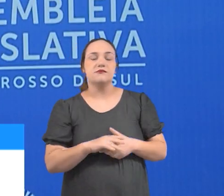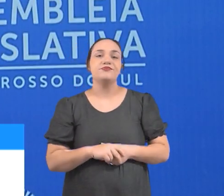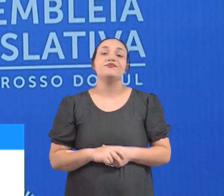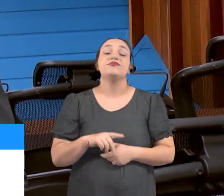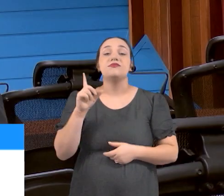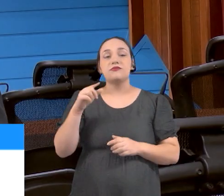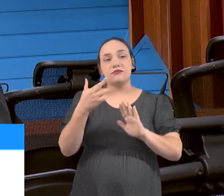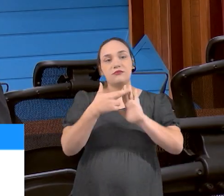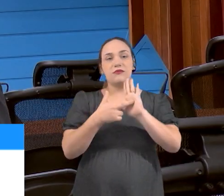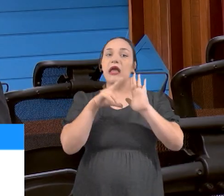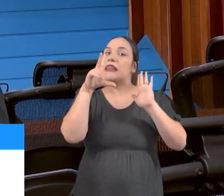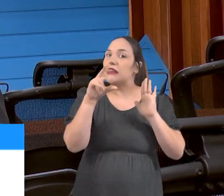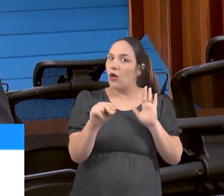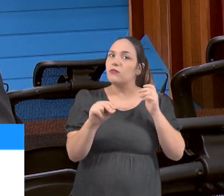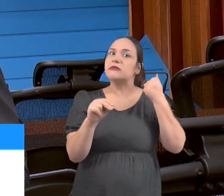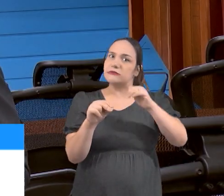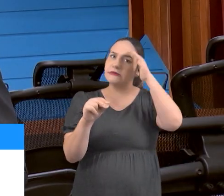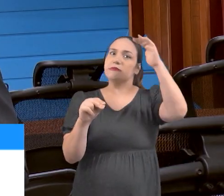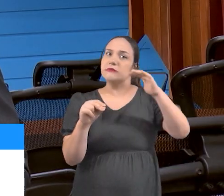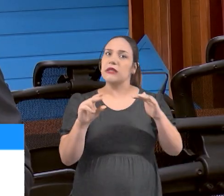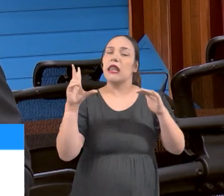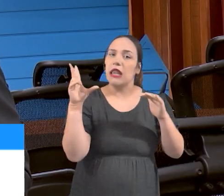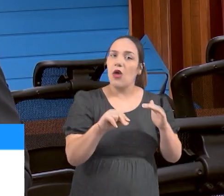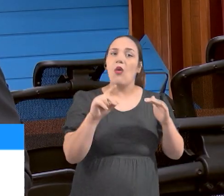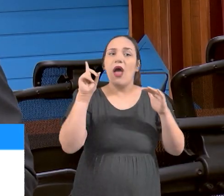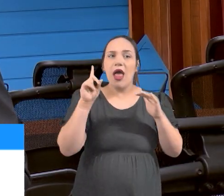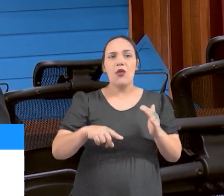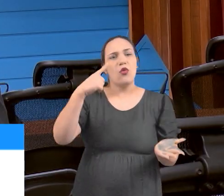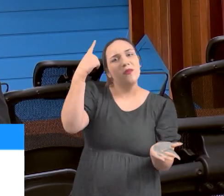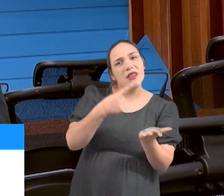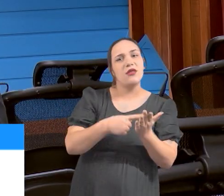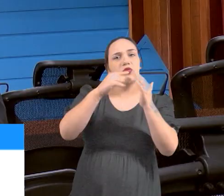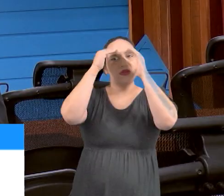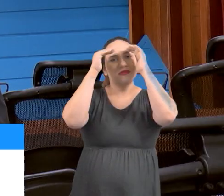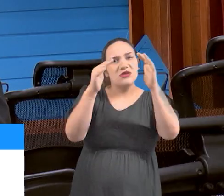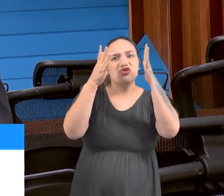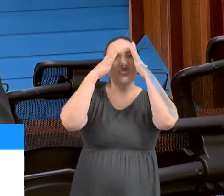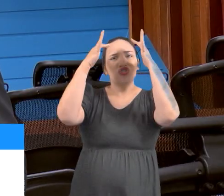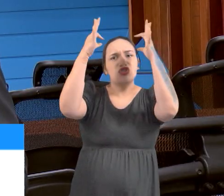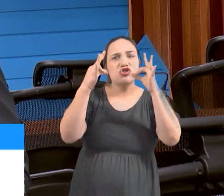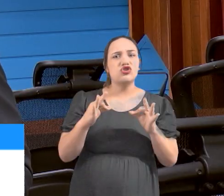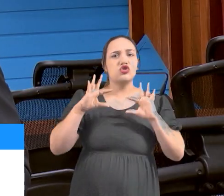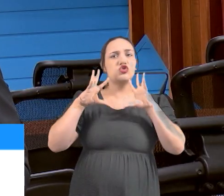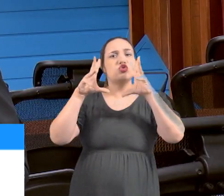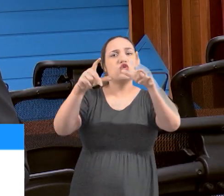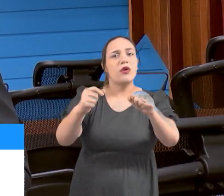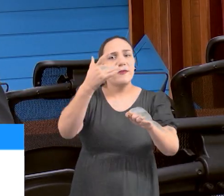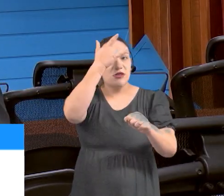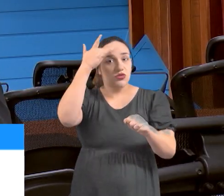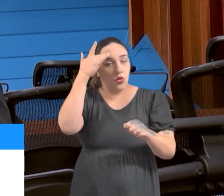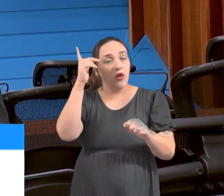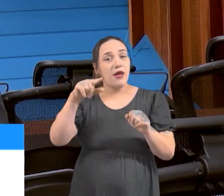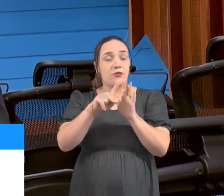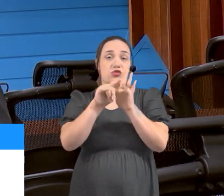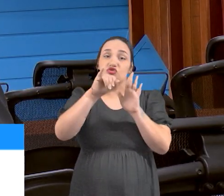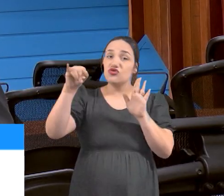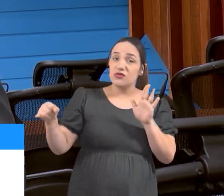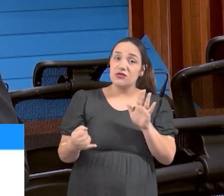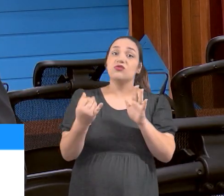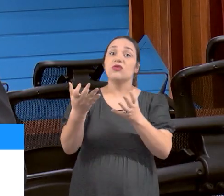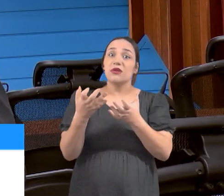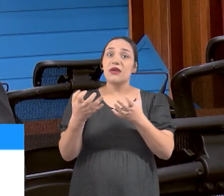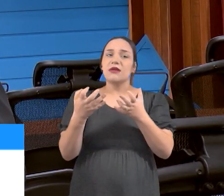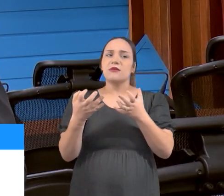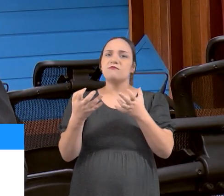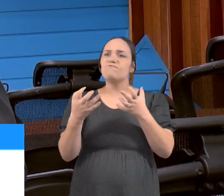pelos homens, né? O protocolo Não é Não é mais do que uma campanha, é um compromisso com o respeito e a dignidade de todas as pessoas. O